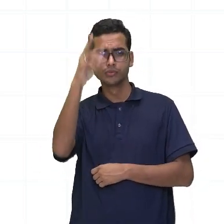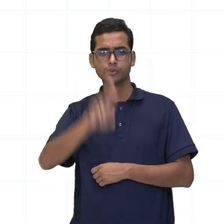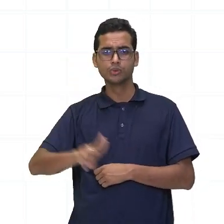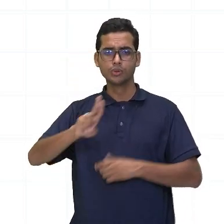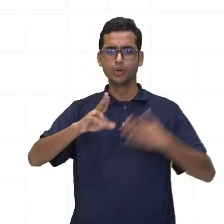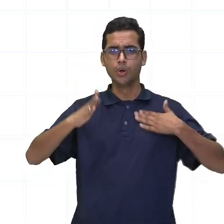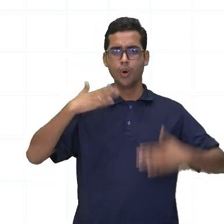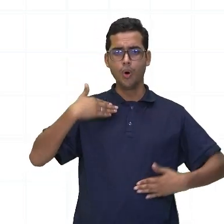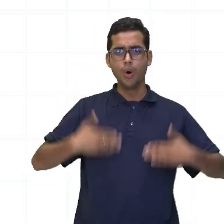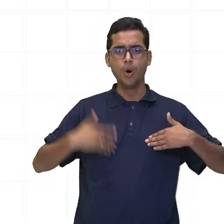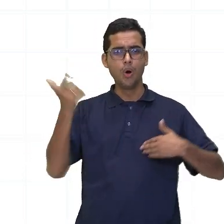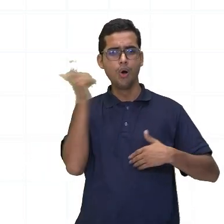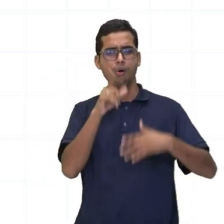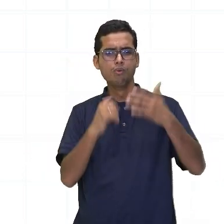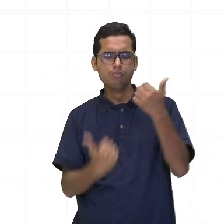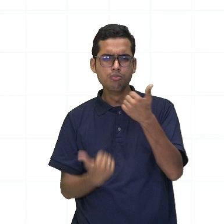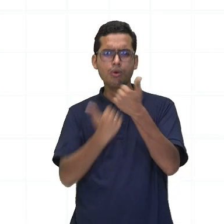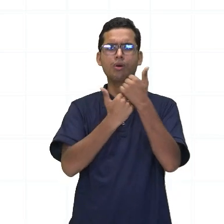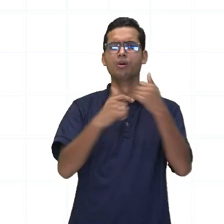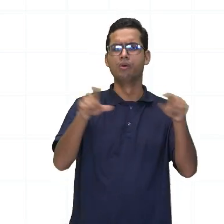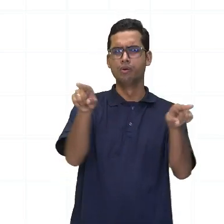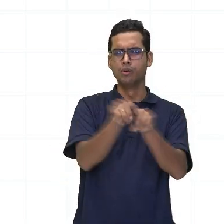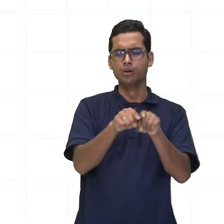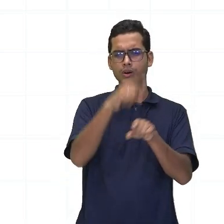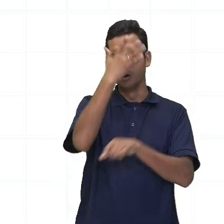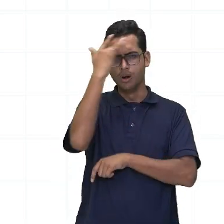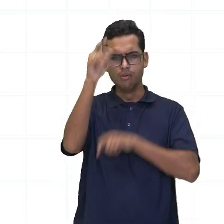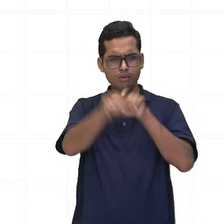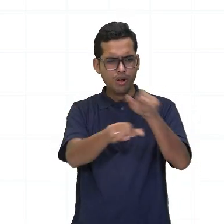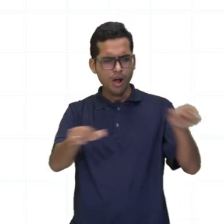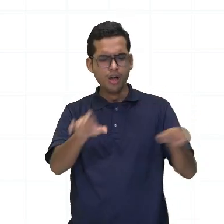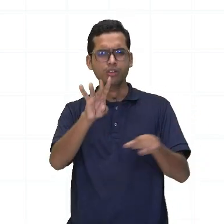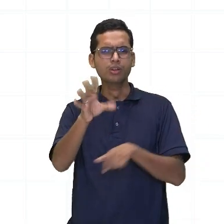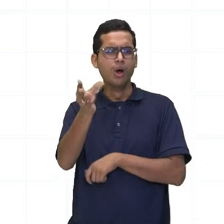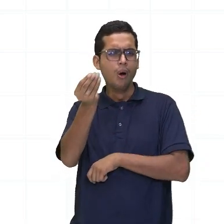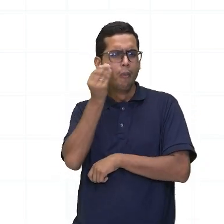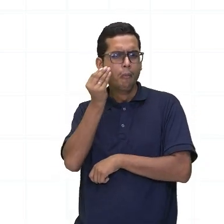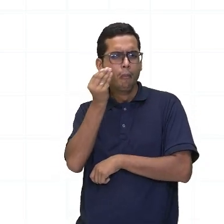como suporte enquanto os espectadores observam.